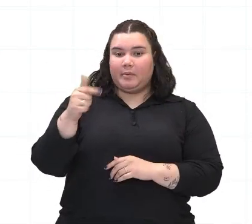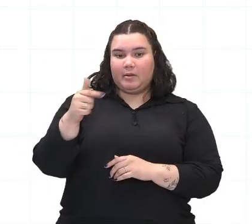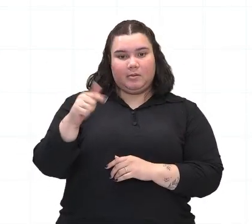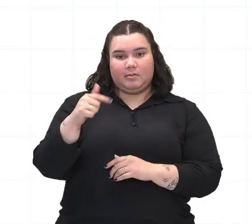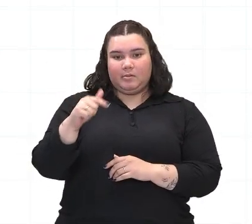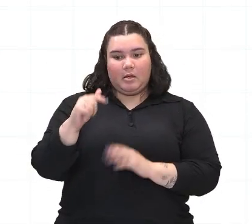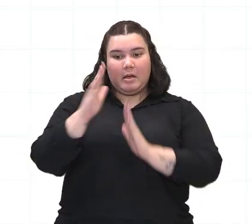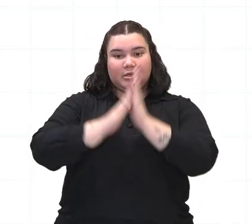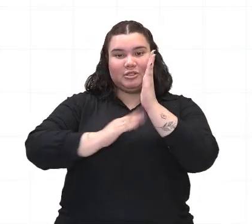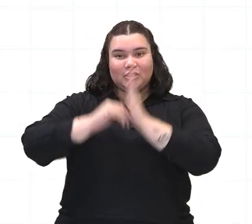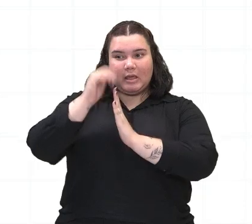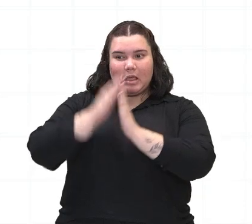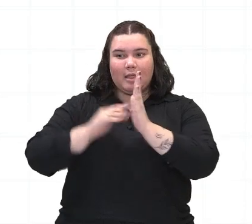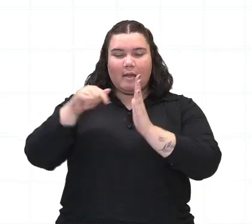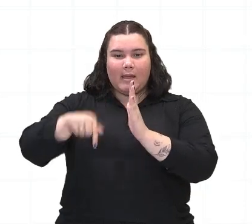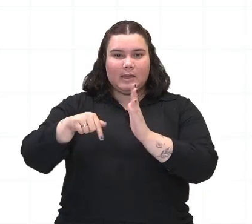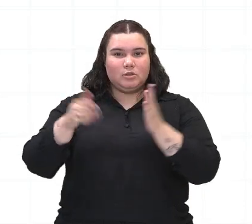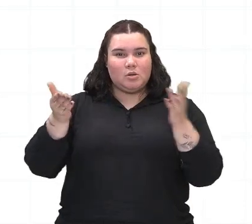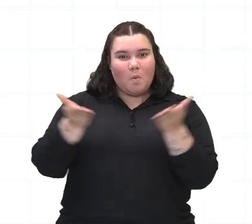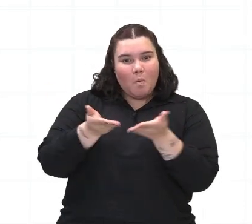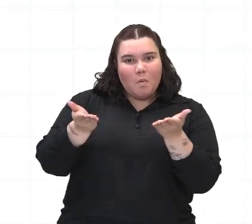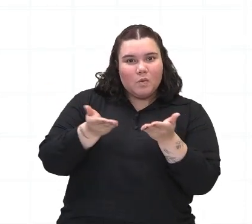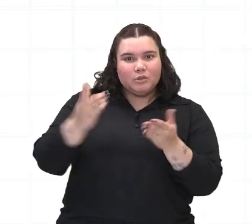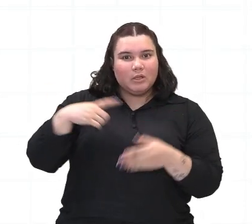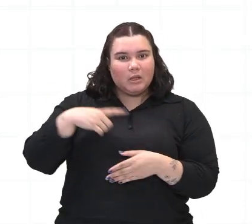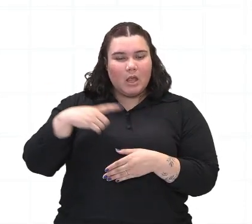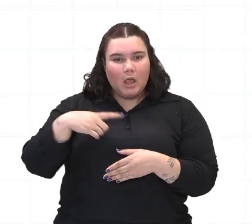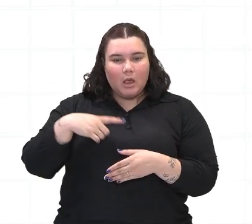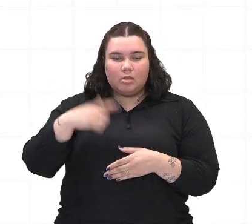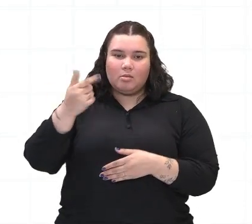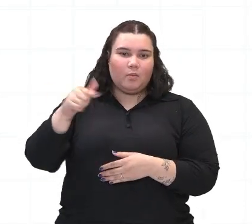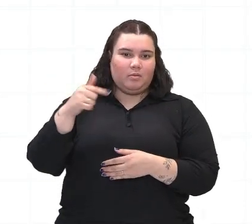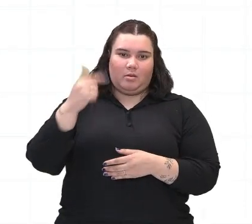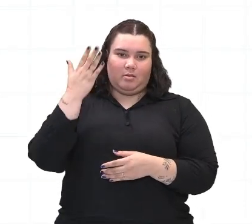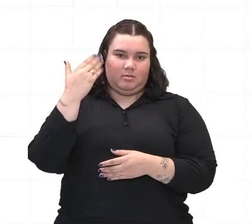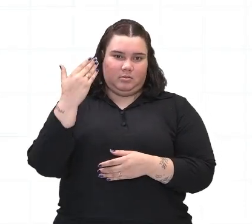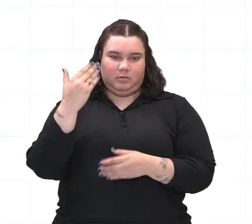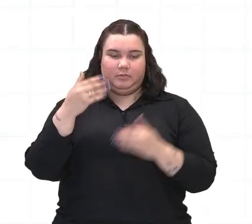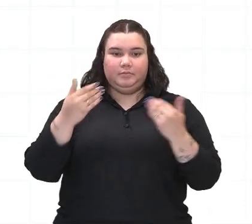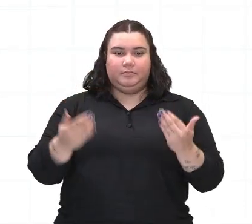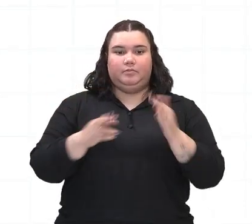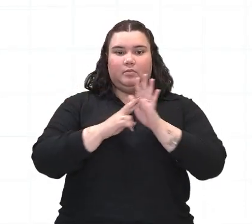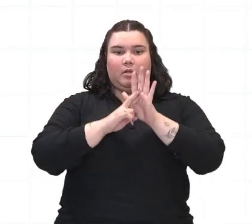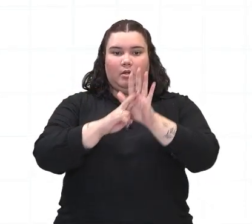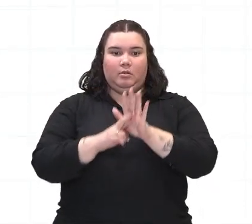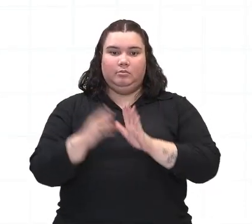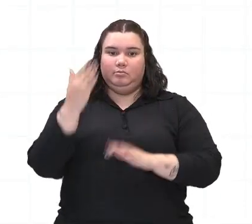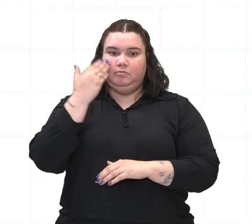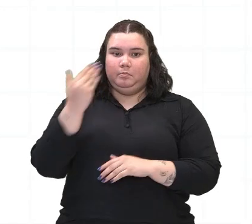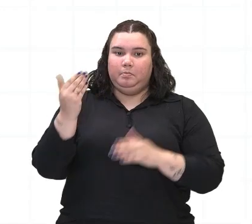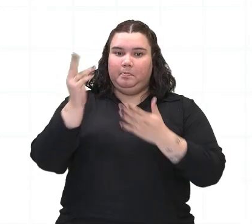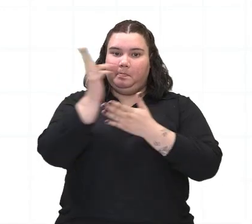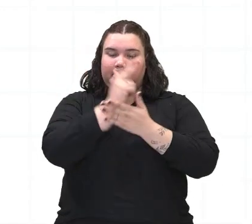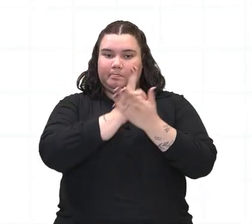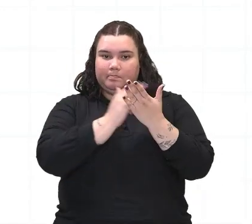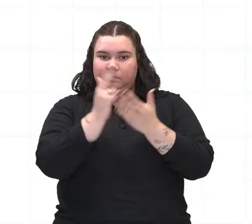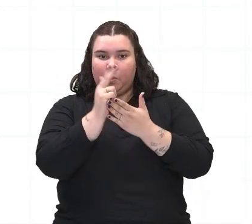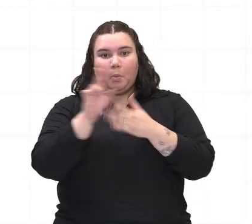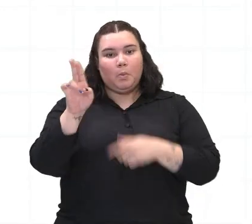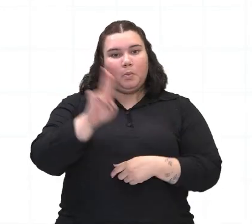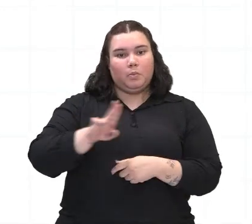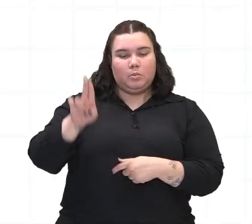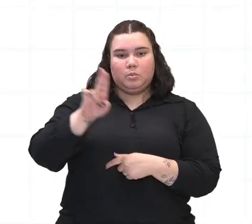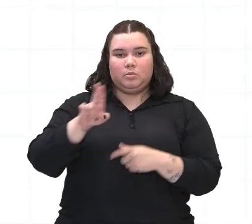tinta industrializada que nós temos hoje olha só a a representação que a gente tá aí da pintura rupestre eles utilizavam